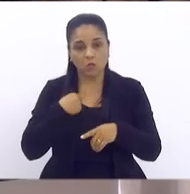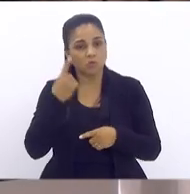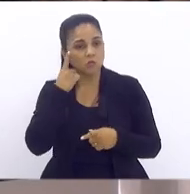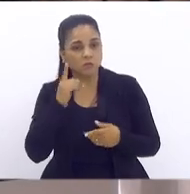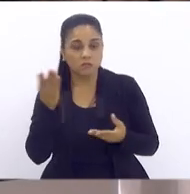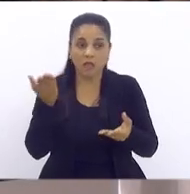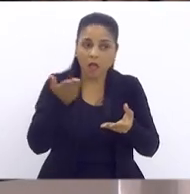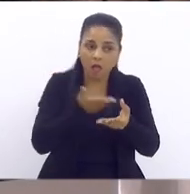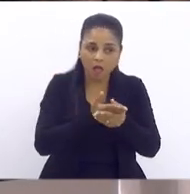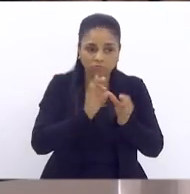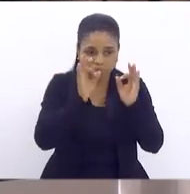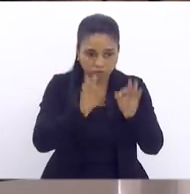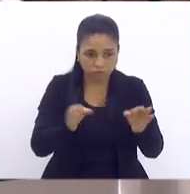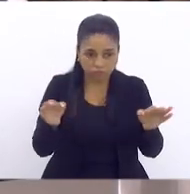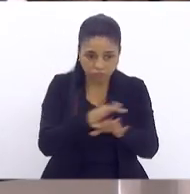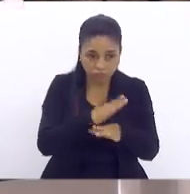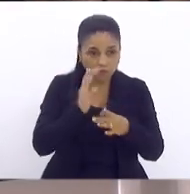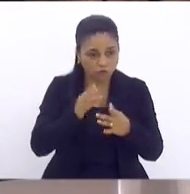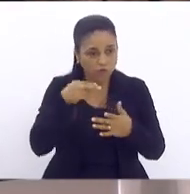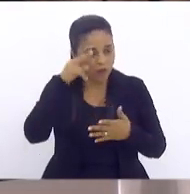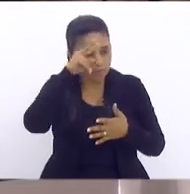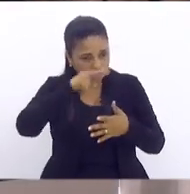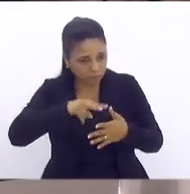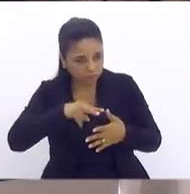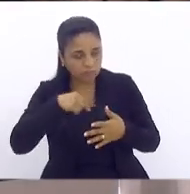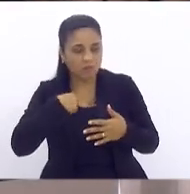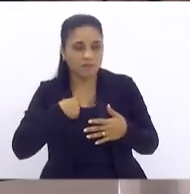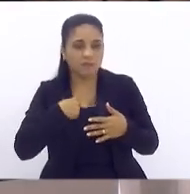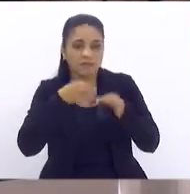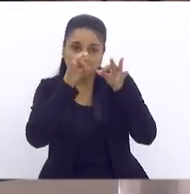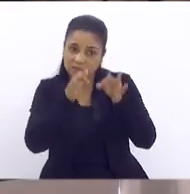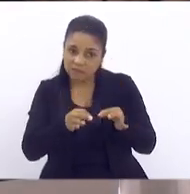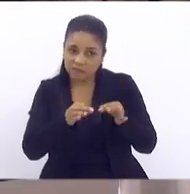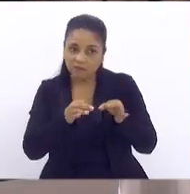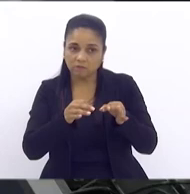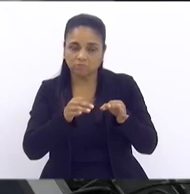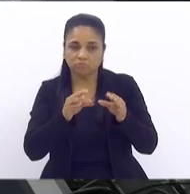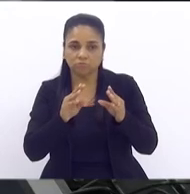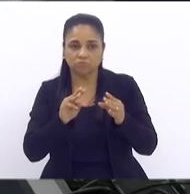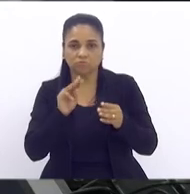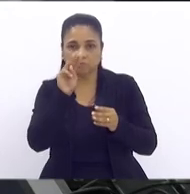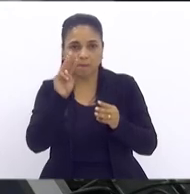Eu conferi, ele está lá. Mas eu não sei dizer realmente ao senhor. Precisaria verificar.